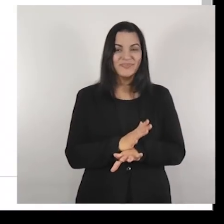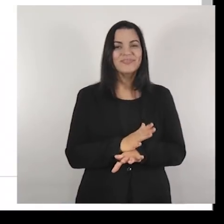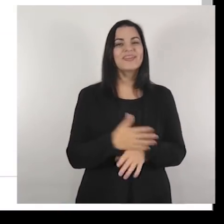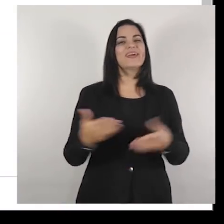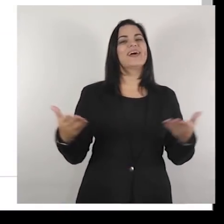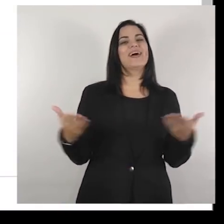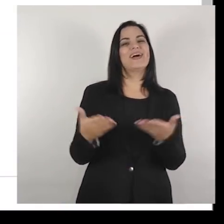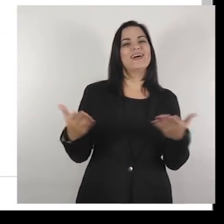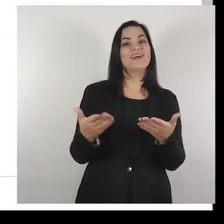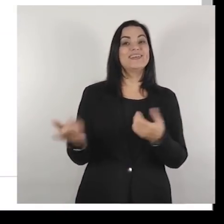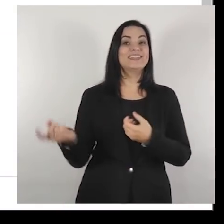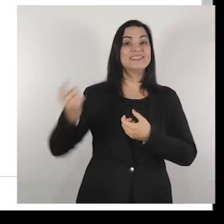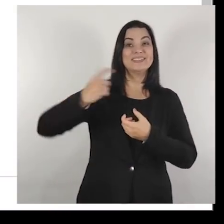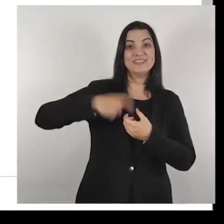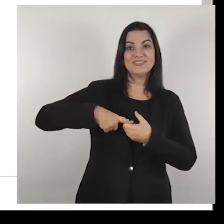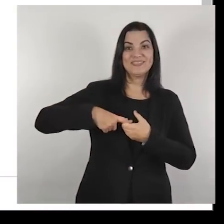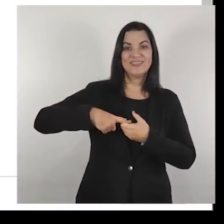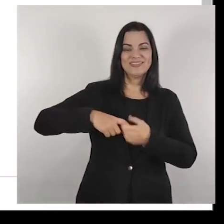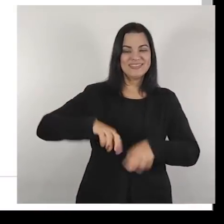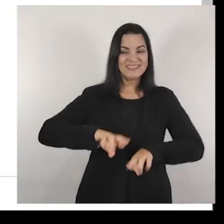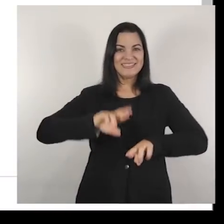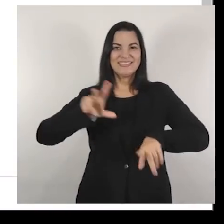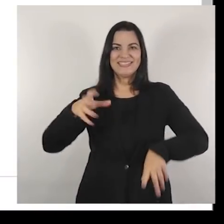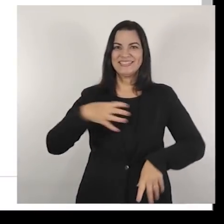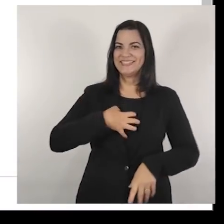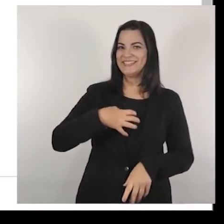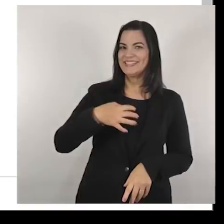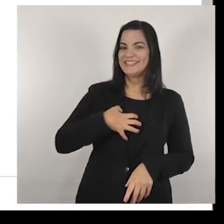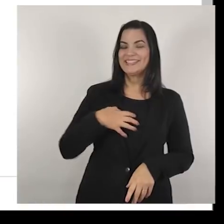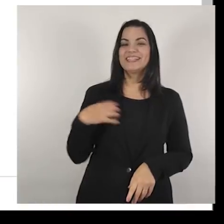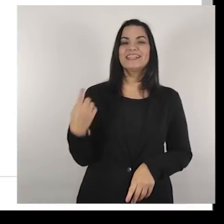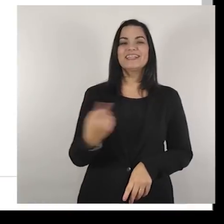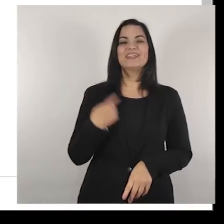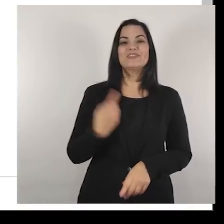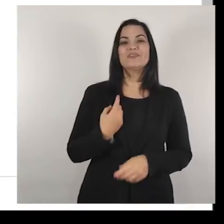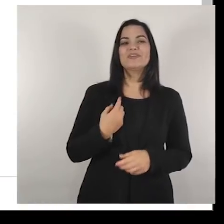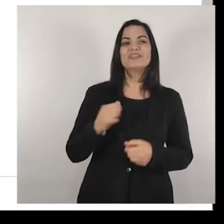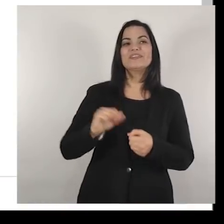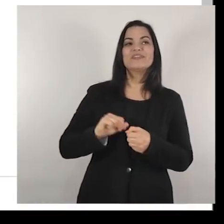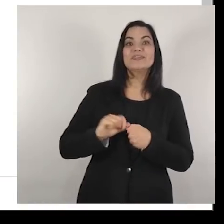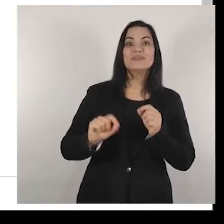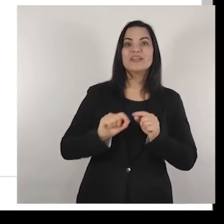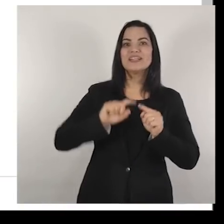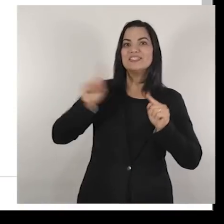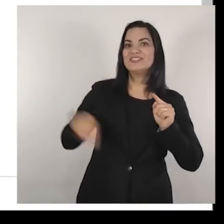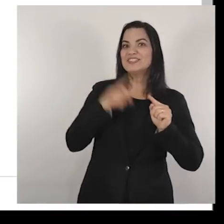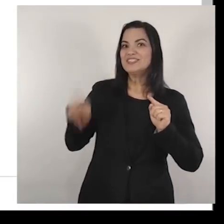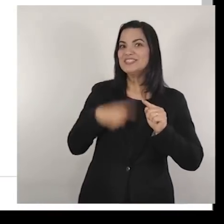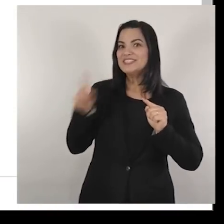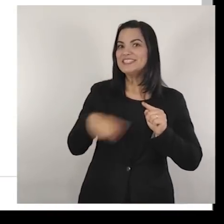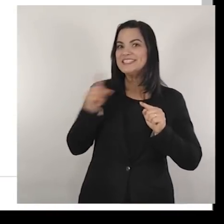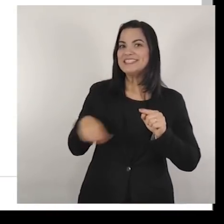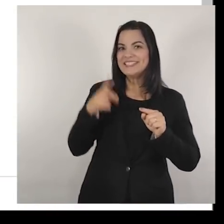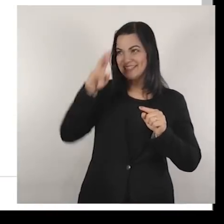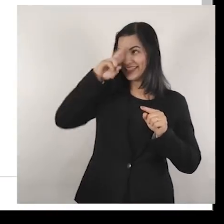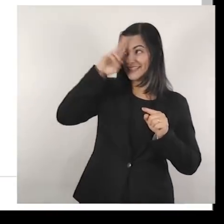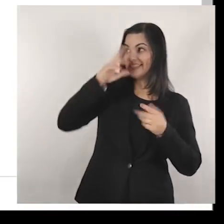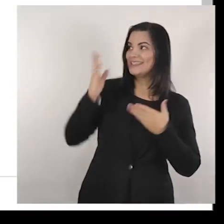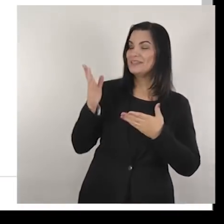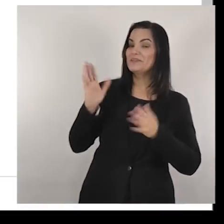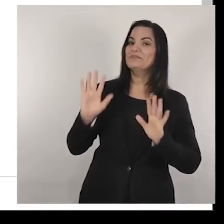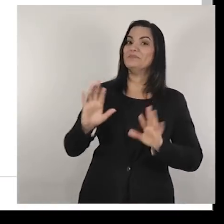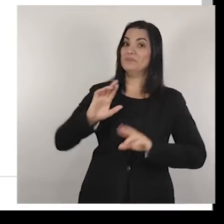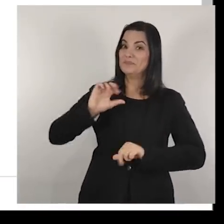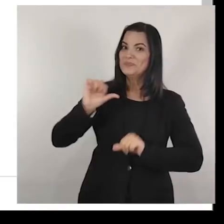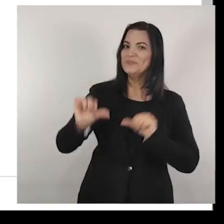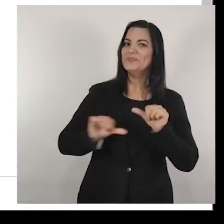Anotaram? Hoje eu já voltei de um jeito diferente para que nós possamos girar a nossa roleta.